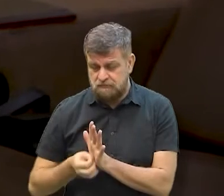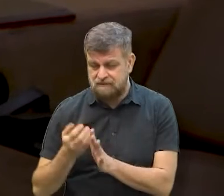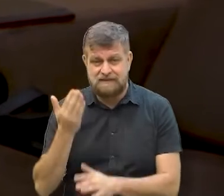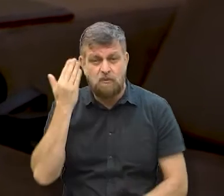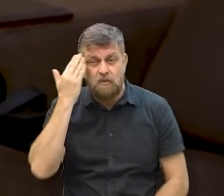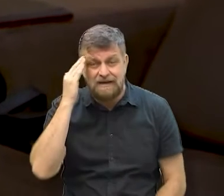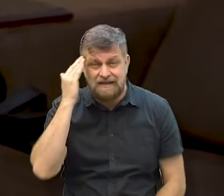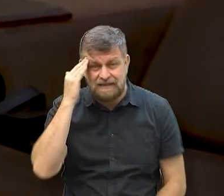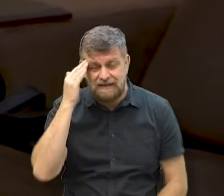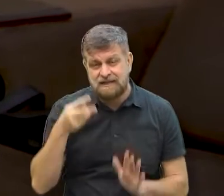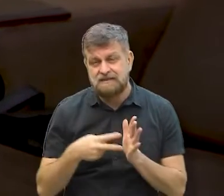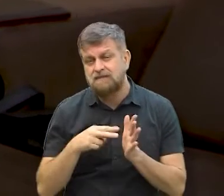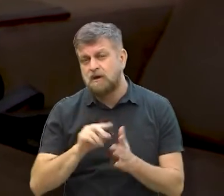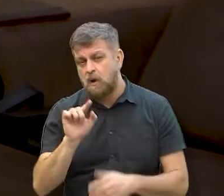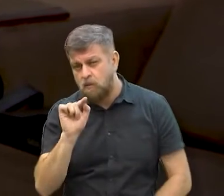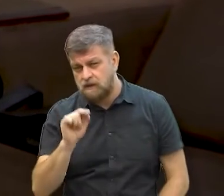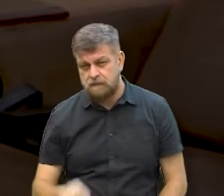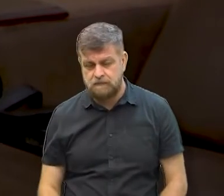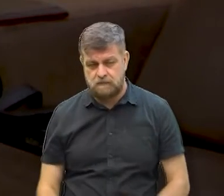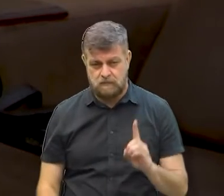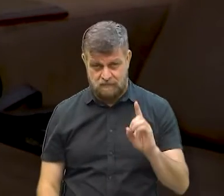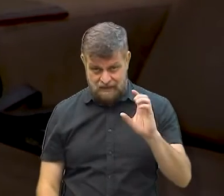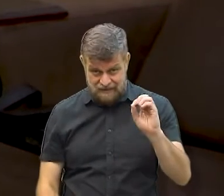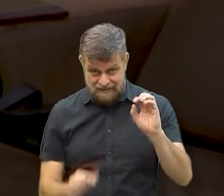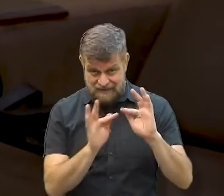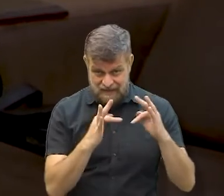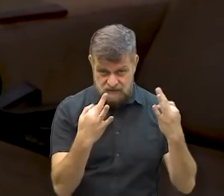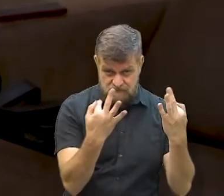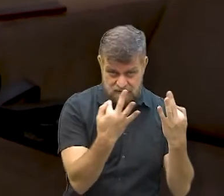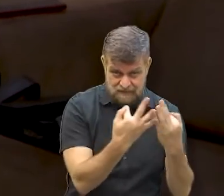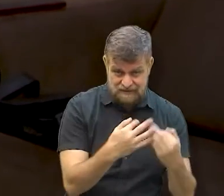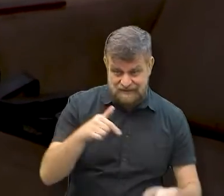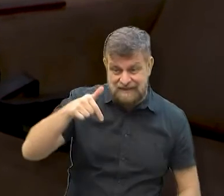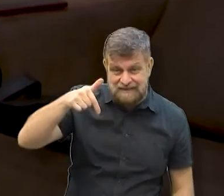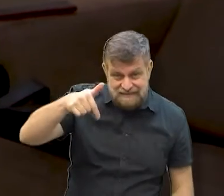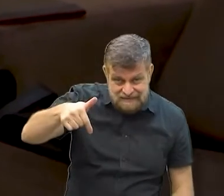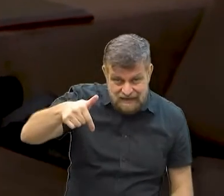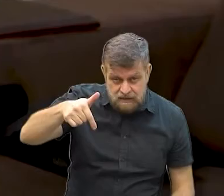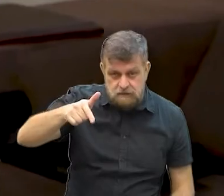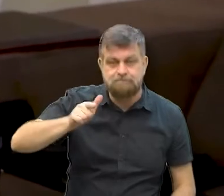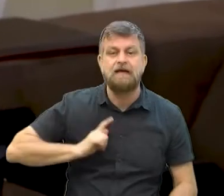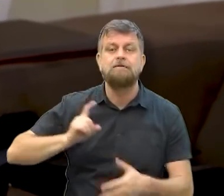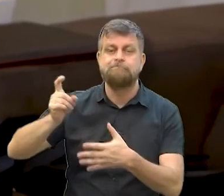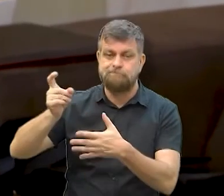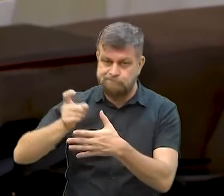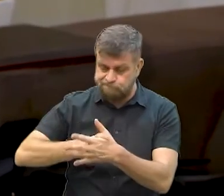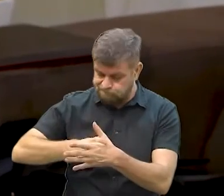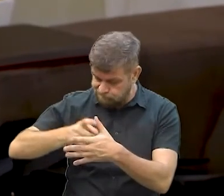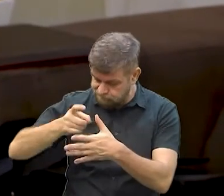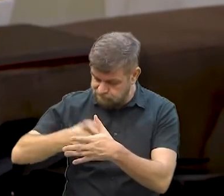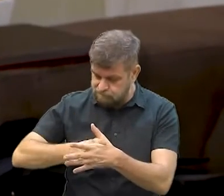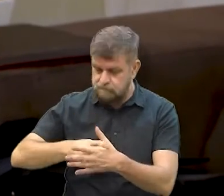vezes não consegue entender, mas isso significa que a cada 10 famílias, 7 pelo menos